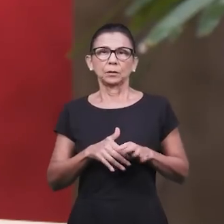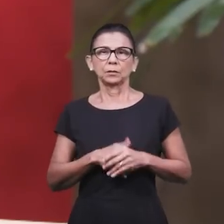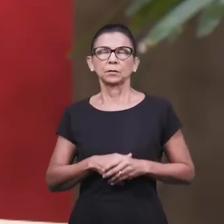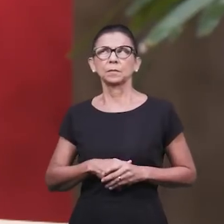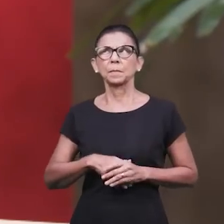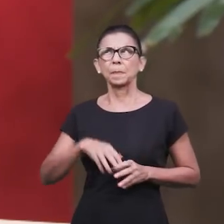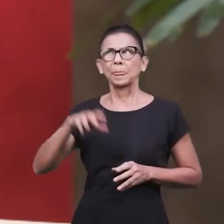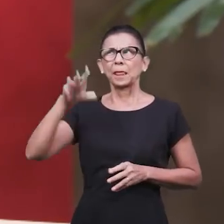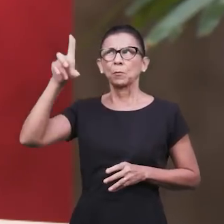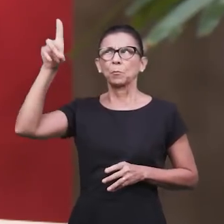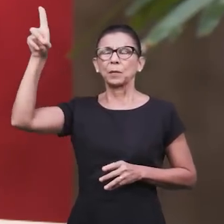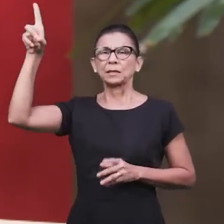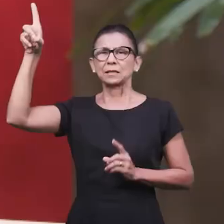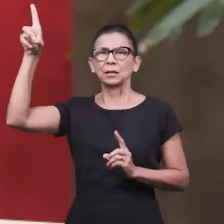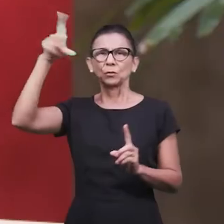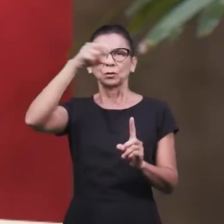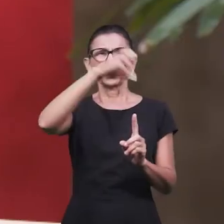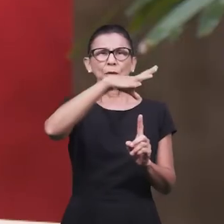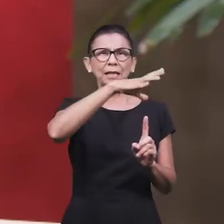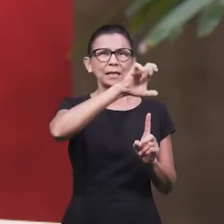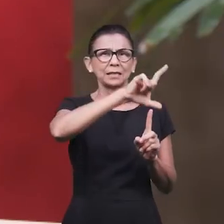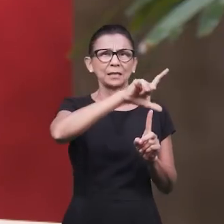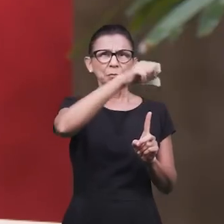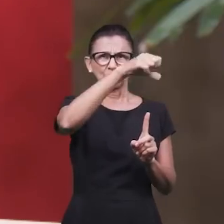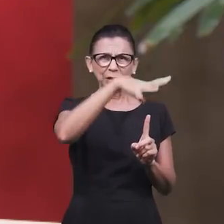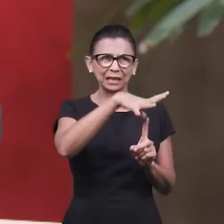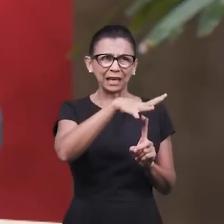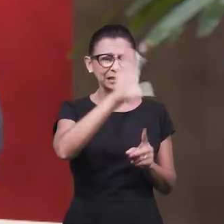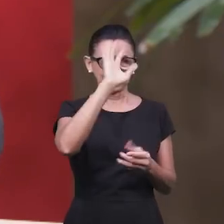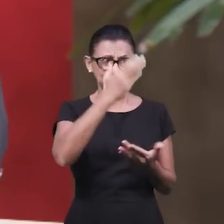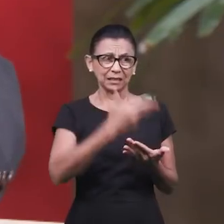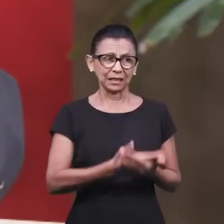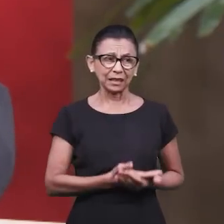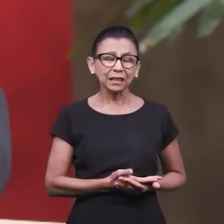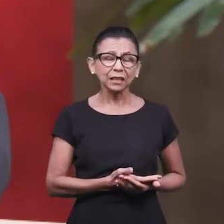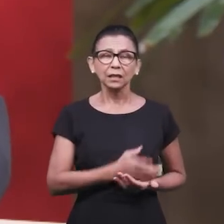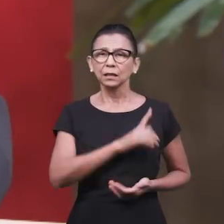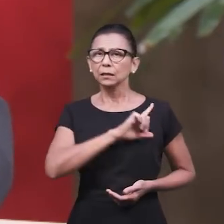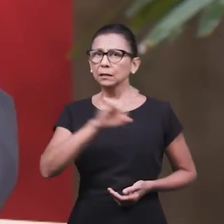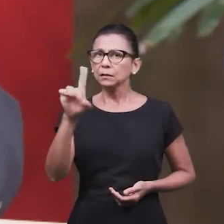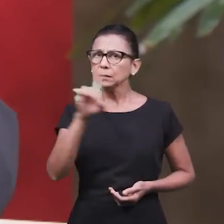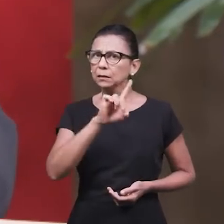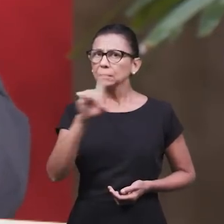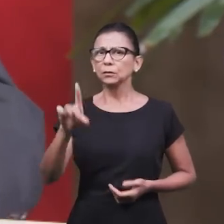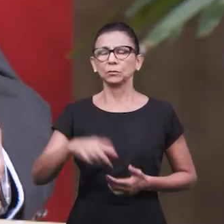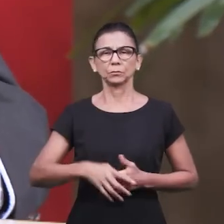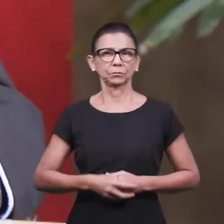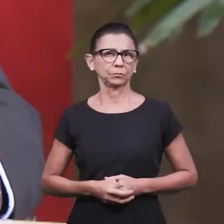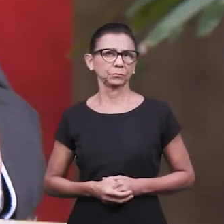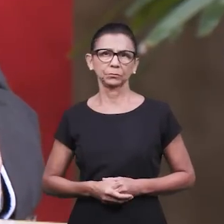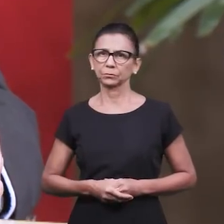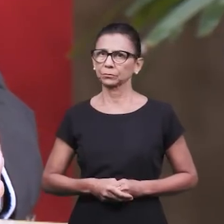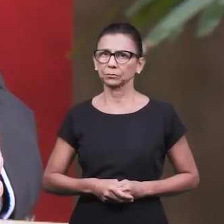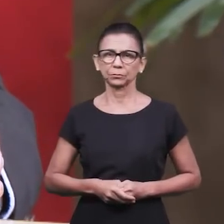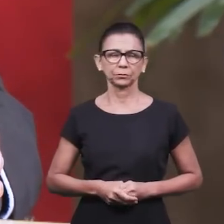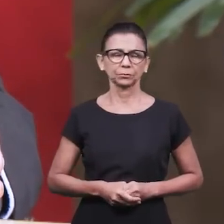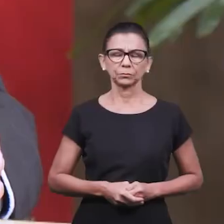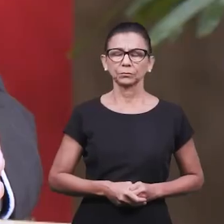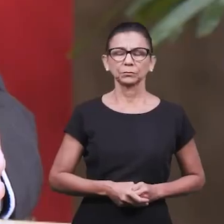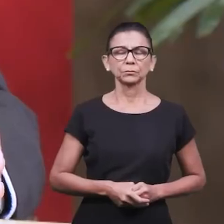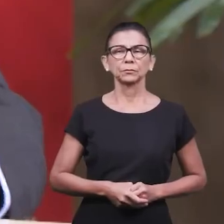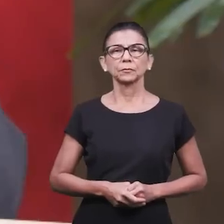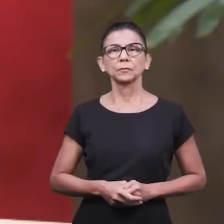graça aos demônios de crer? Não. Então os demônios creem, mas não têm fé. Por quê? Eles não receberam